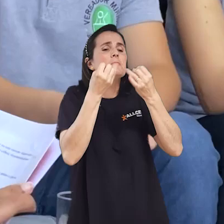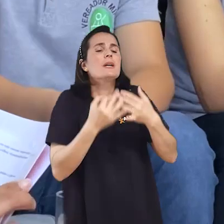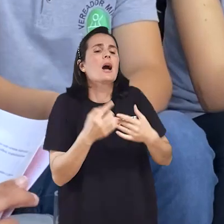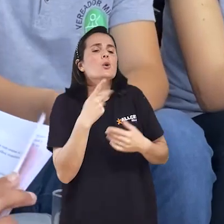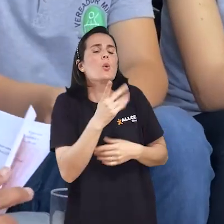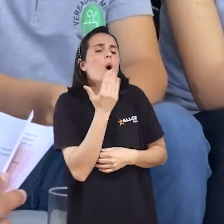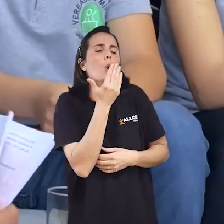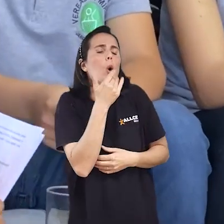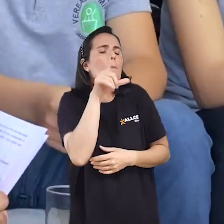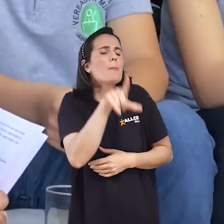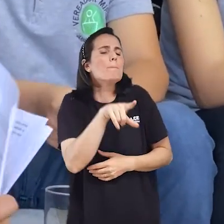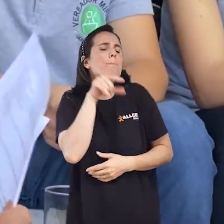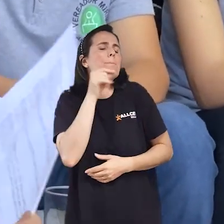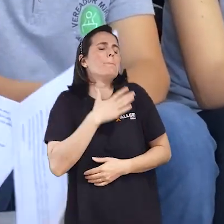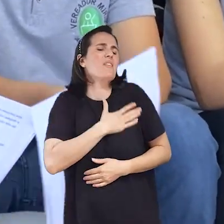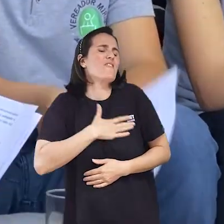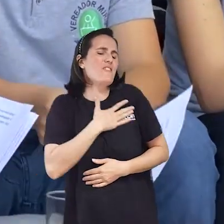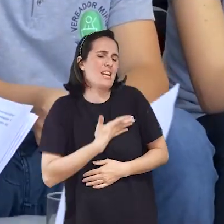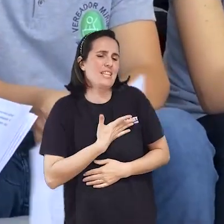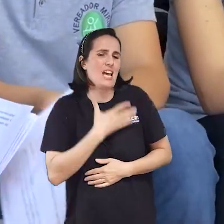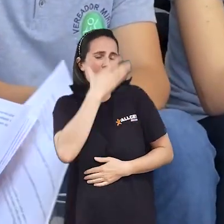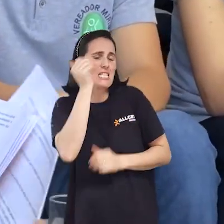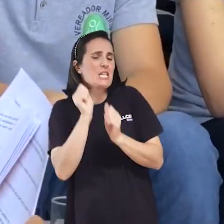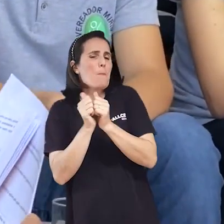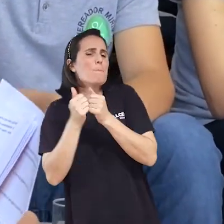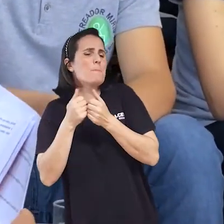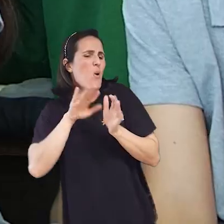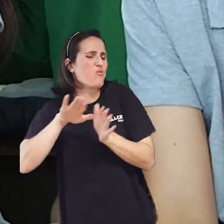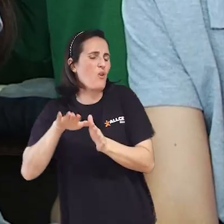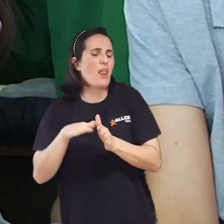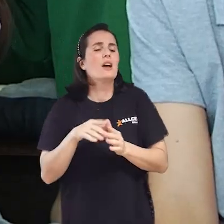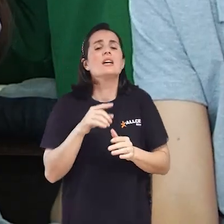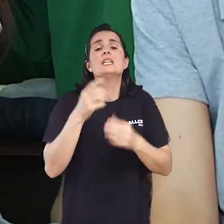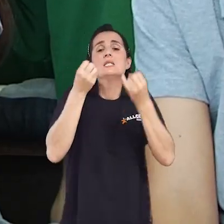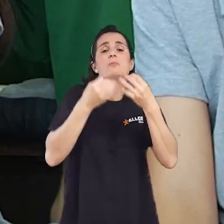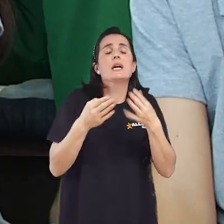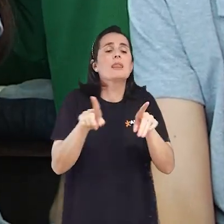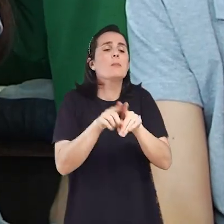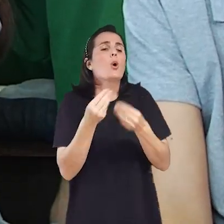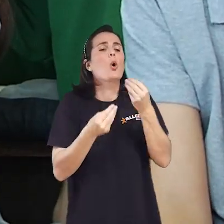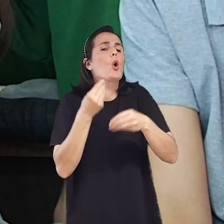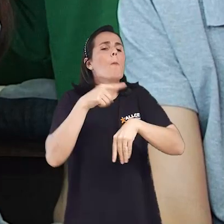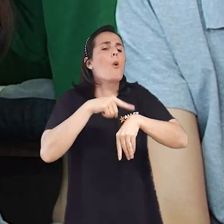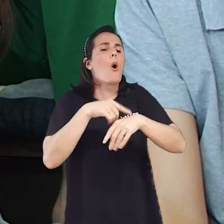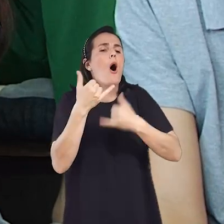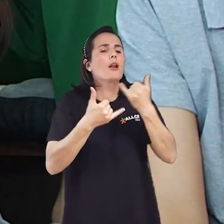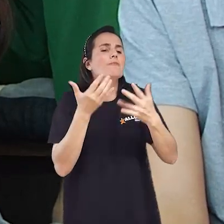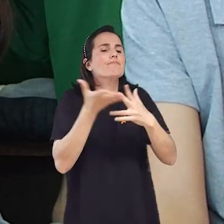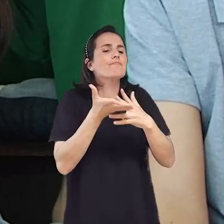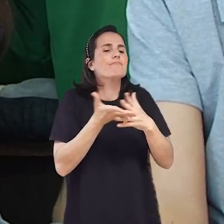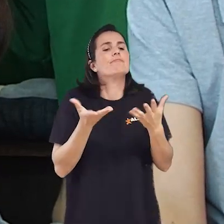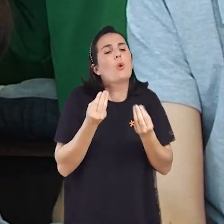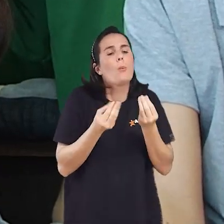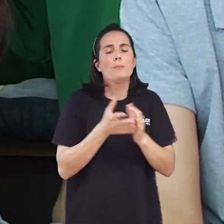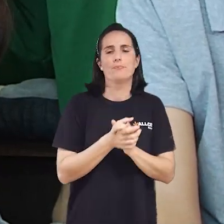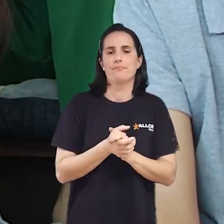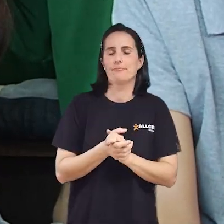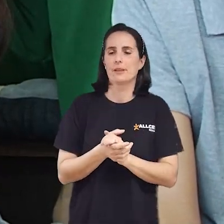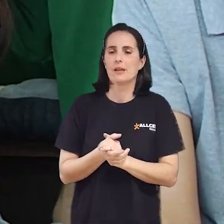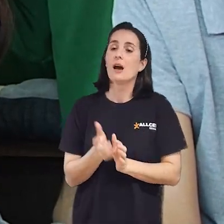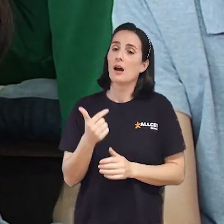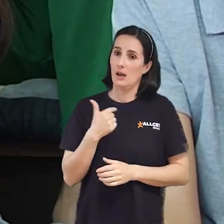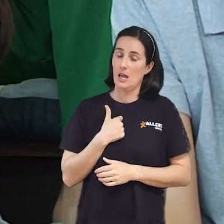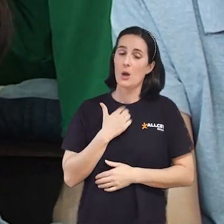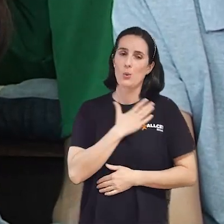gostava, eu soube que o senhor levava pão com linguiça para a hora do lanche. Conta pra gente qual era a sua merenda preferida, que fazia esquecer o pão com